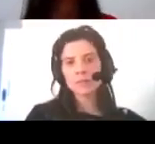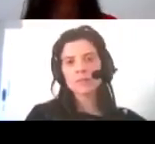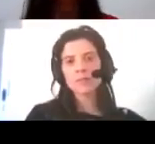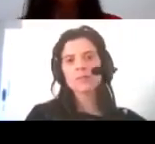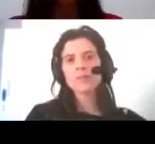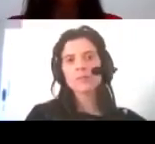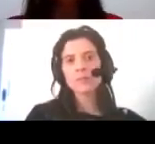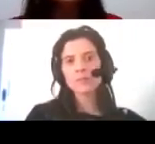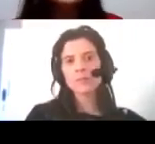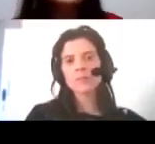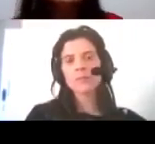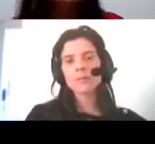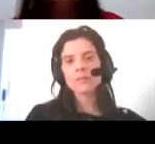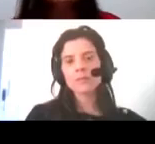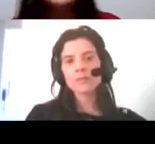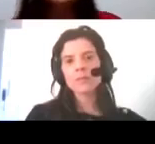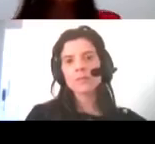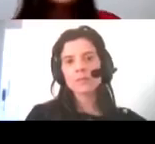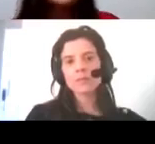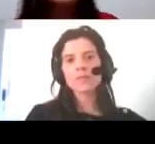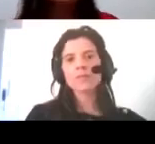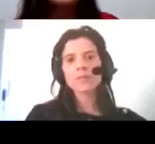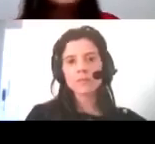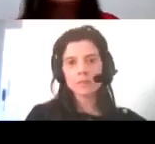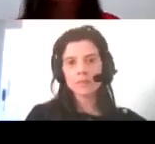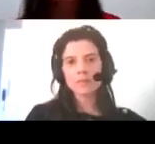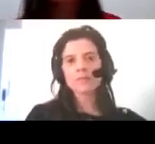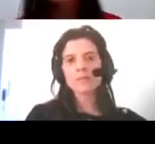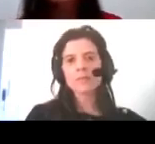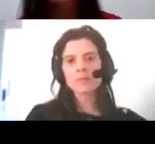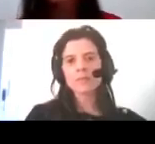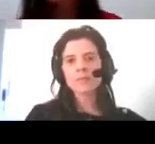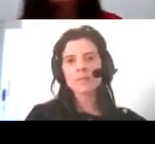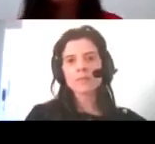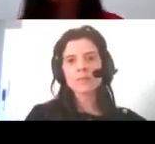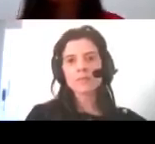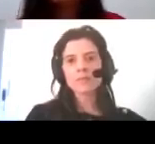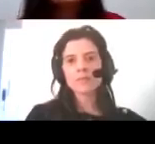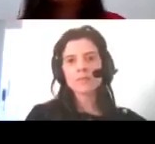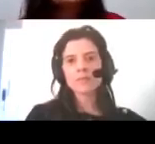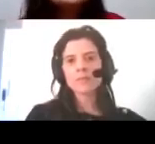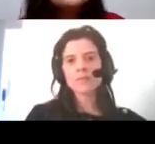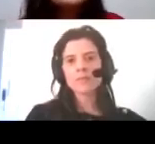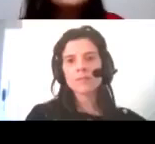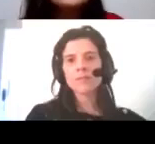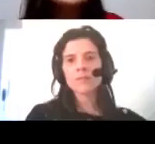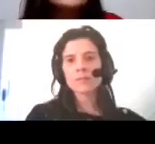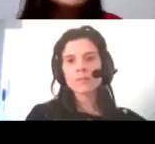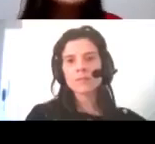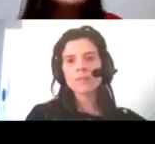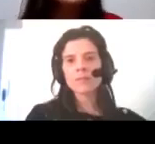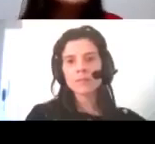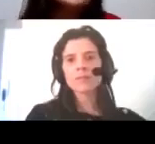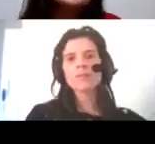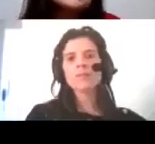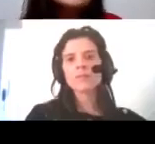outro, fazendo o todo, né, por um bem maior. E aí você vai deixar essa marca